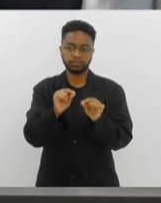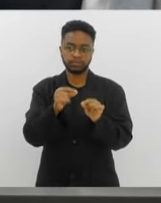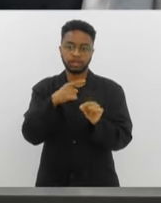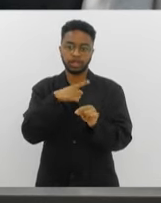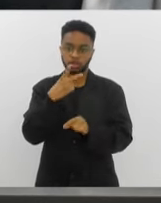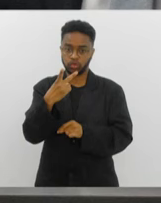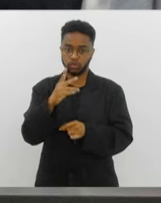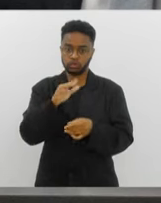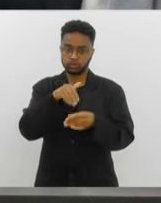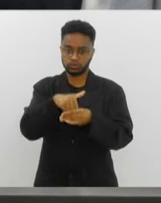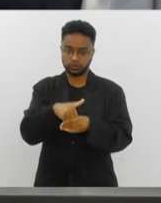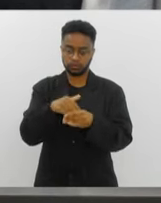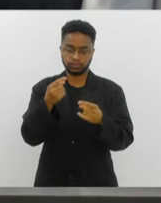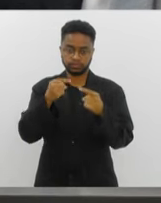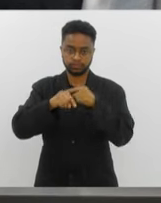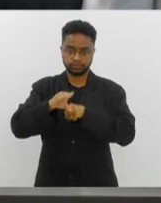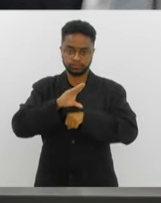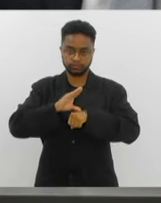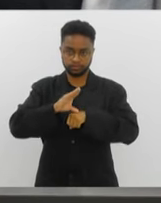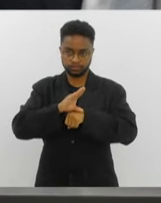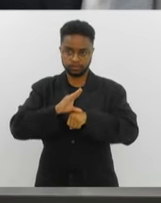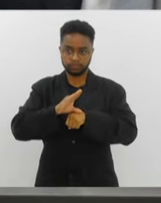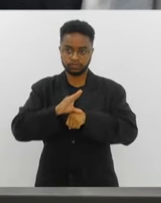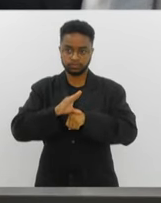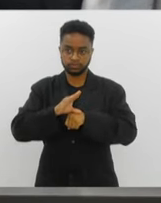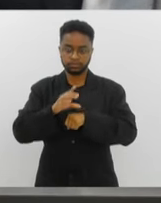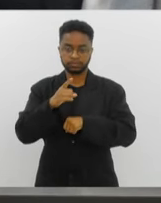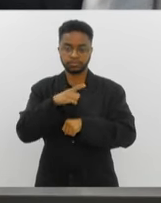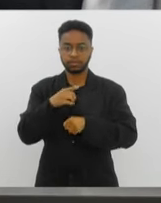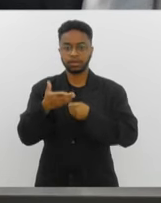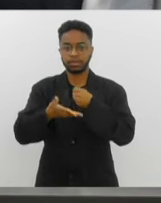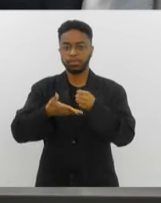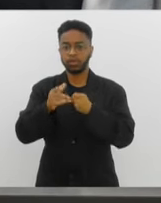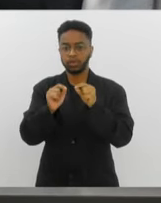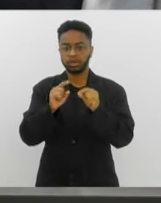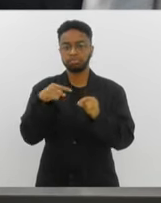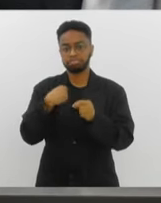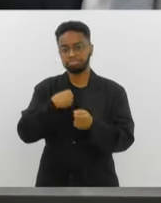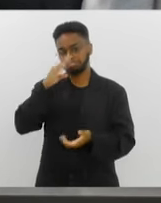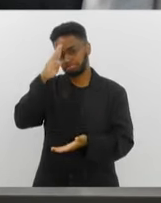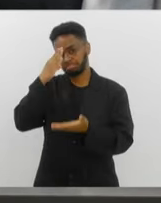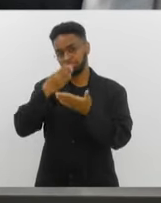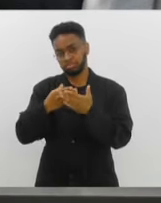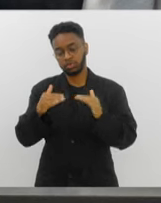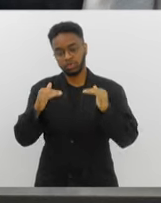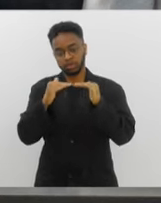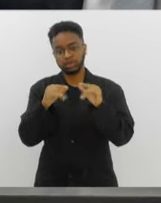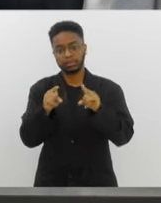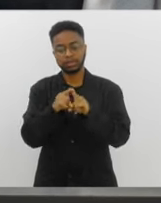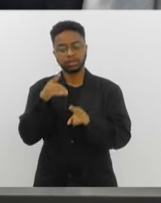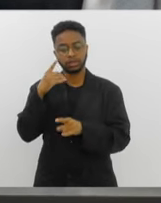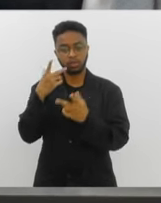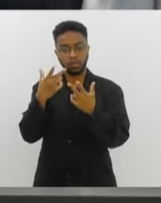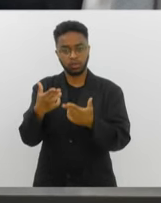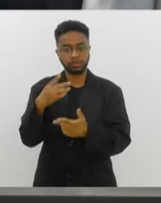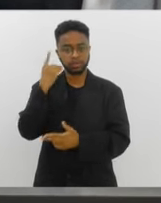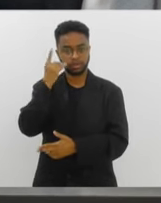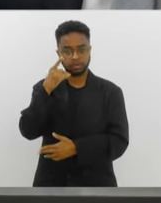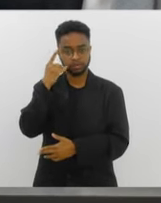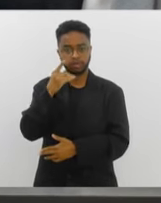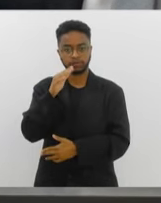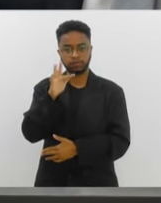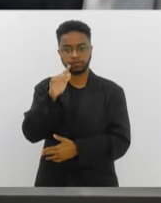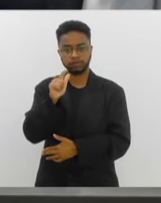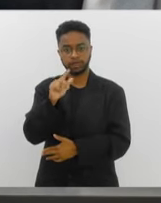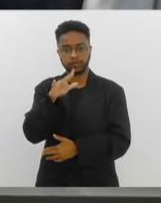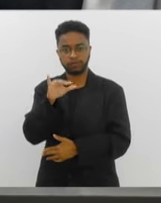dois votos pela inconstitucionalidade com fundamentos que são críveis, inclusive esse que o deputado Flávio Serafini traz, que adentra mais a